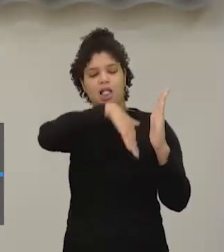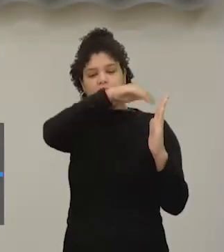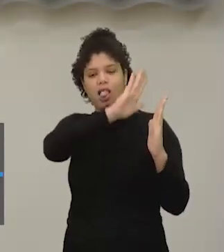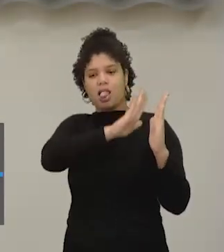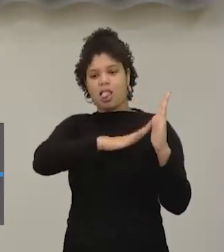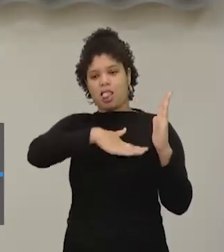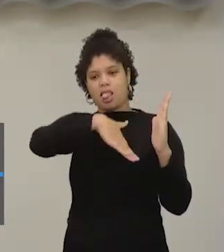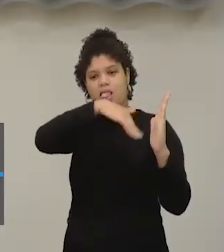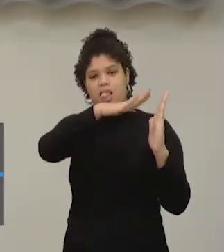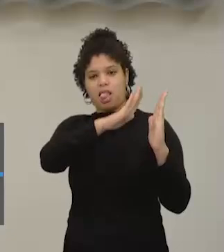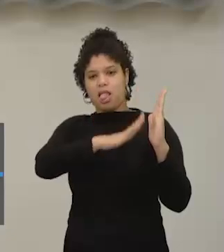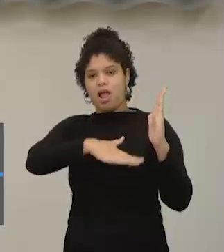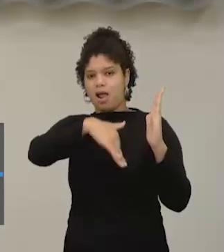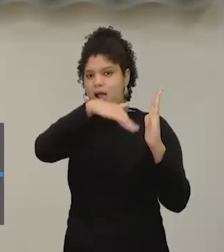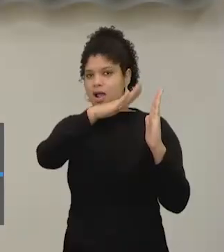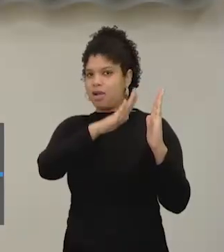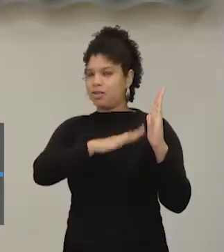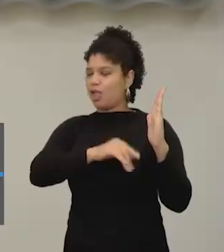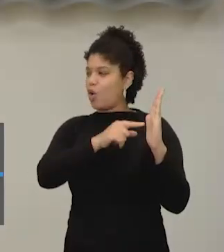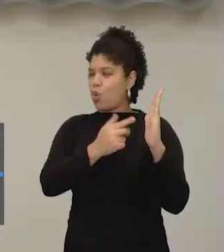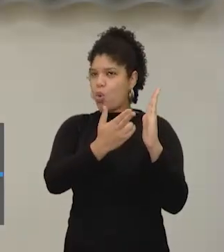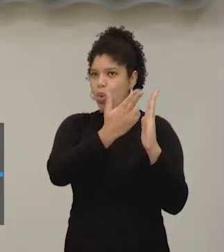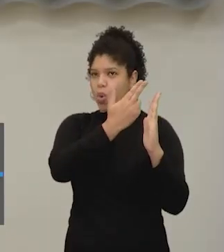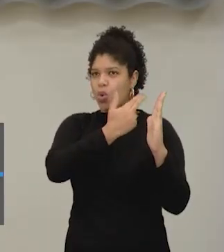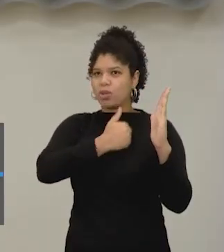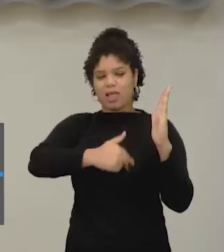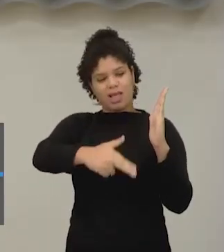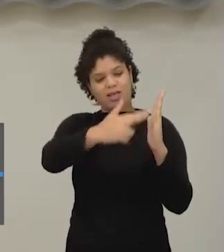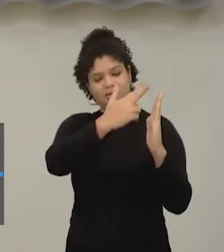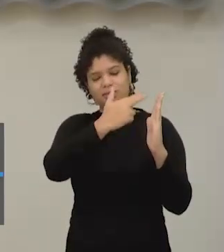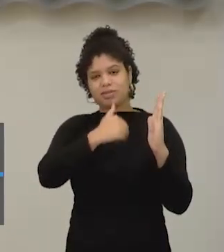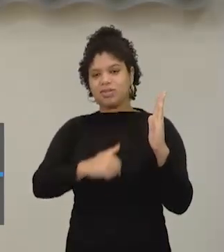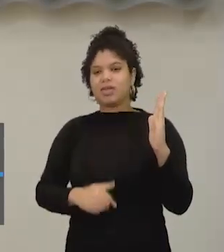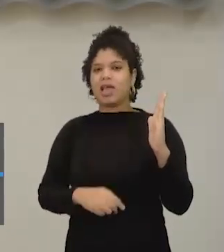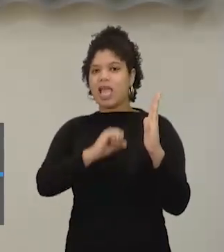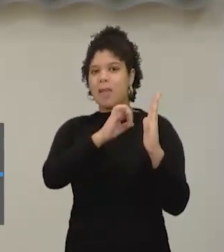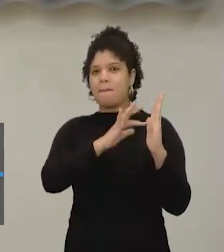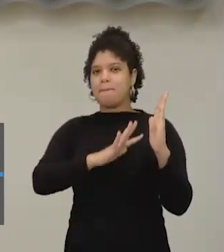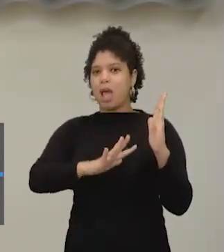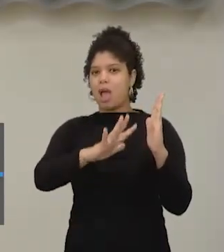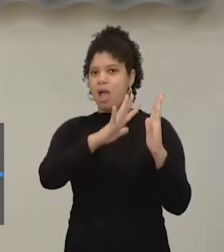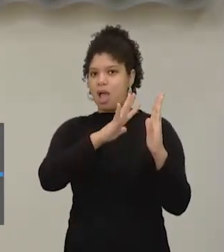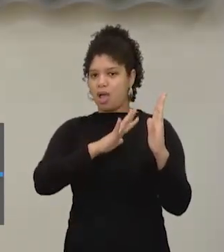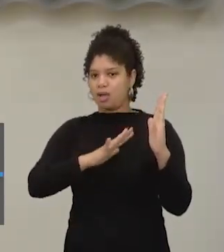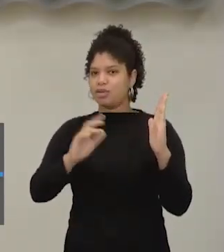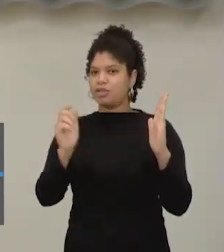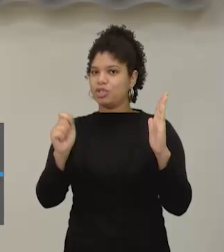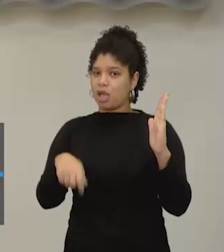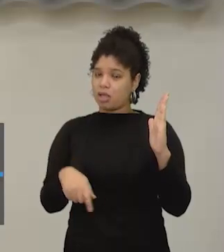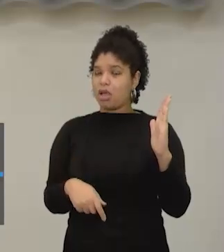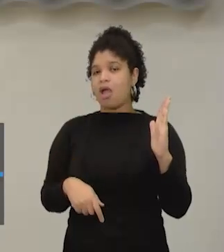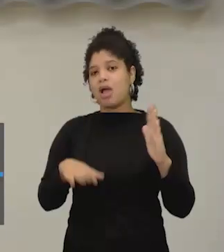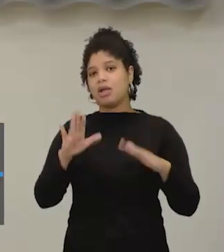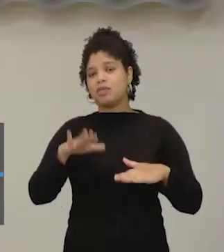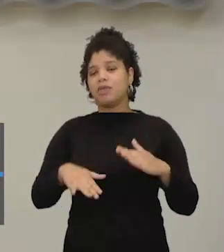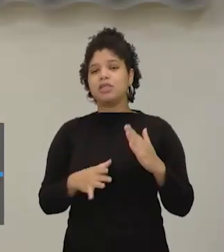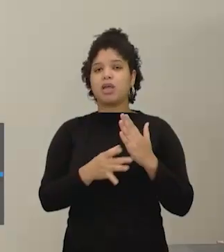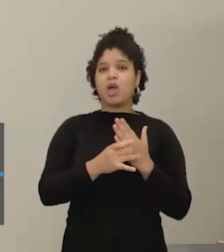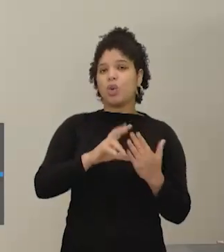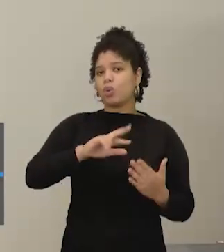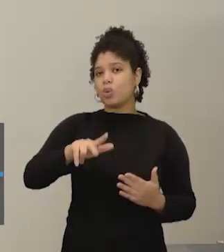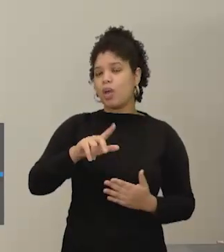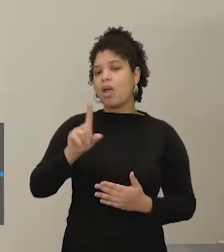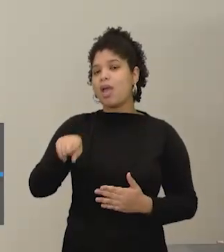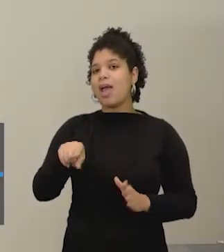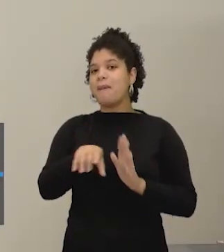você forma uma imagem usando esse material, que nem precisa ser uma imagem real, pode ser uma pintura abstrata, por exemplo. Pode ser. E aí o